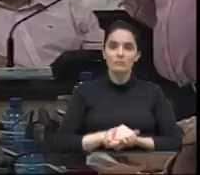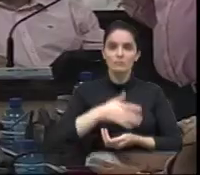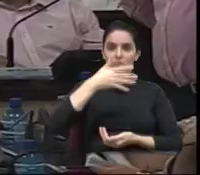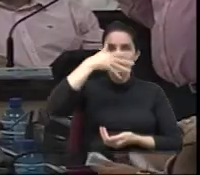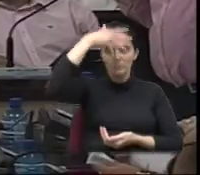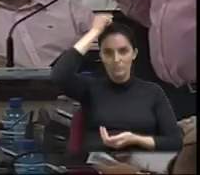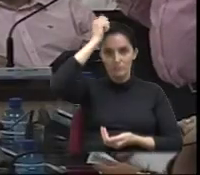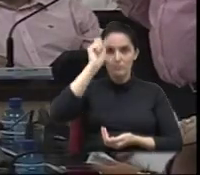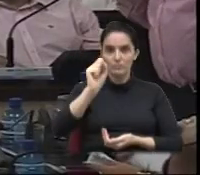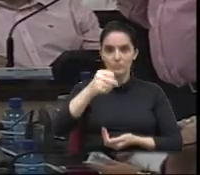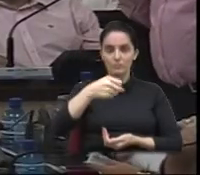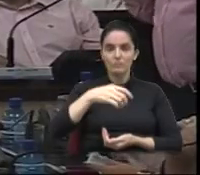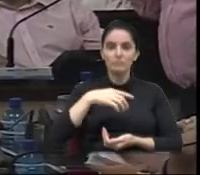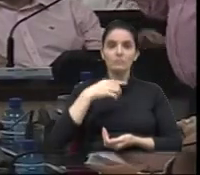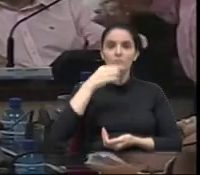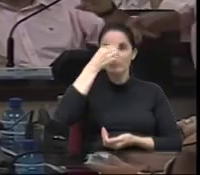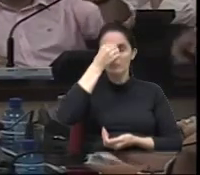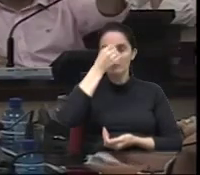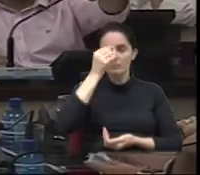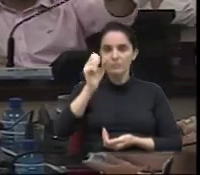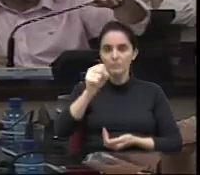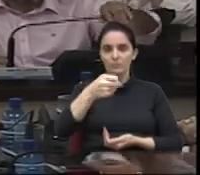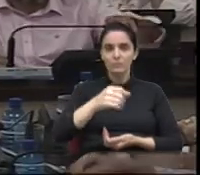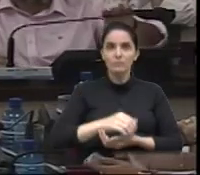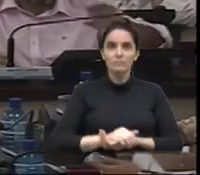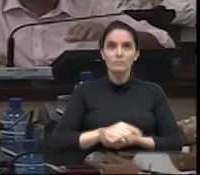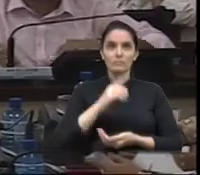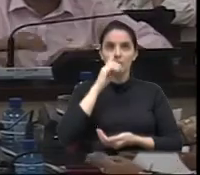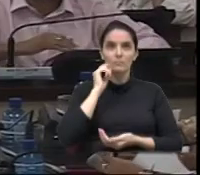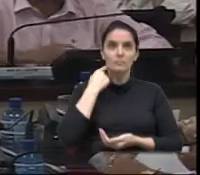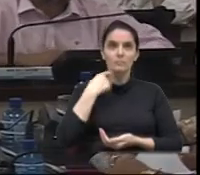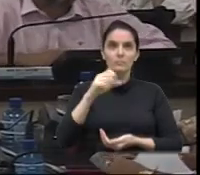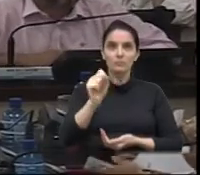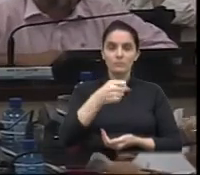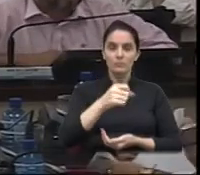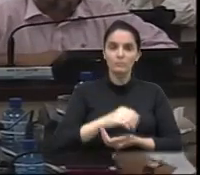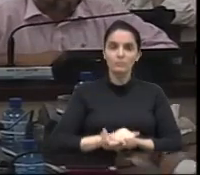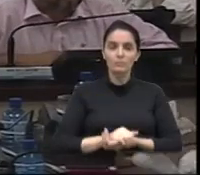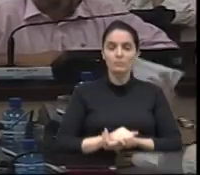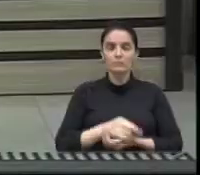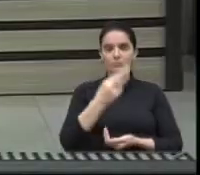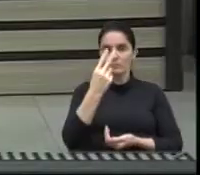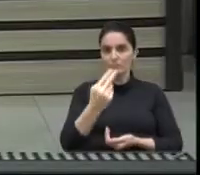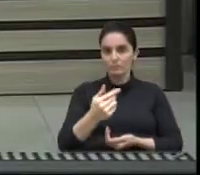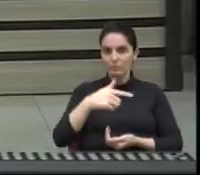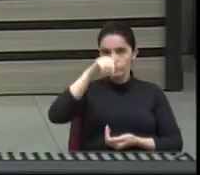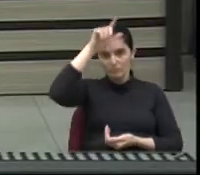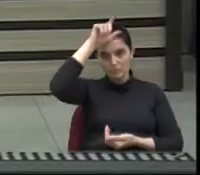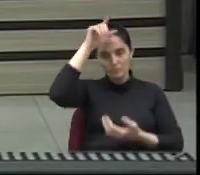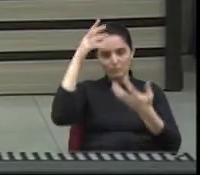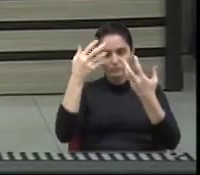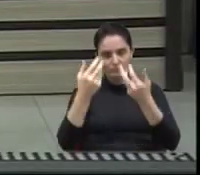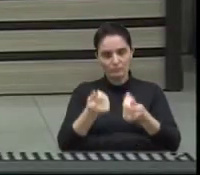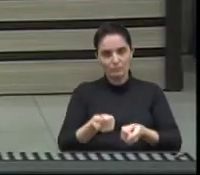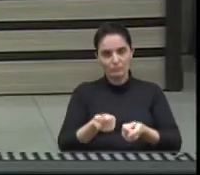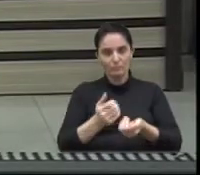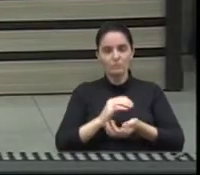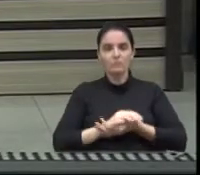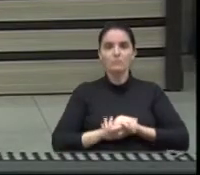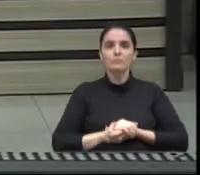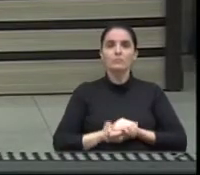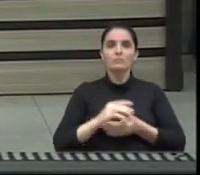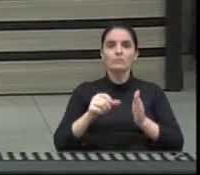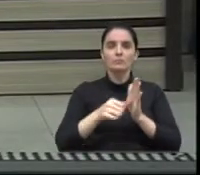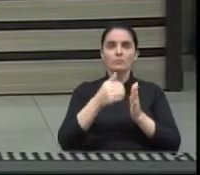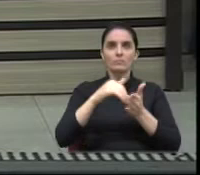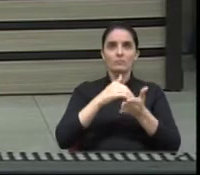Sim. Jorge Freitas? Sim. Nilton Santos? Sim. Conforme foi deliberado, primeira